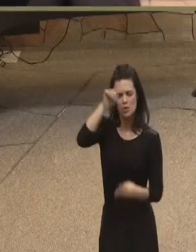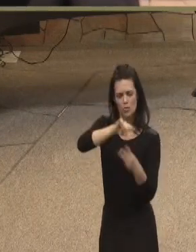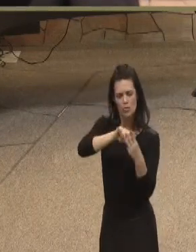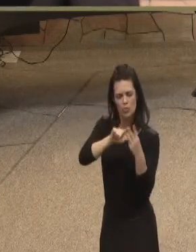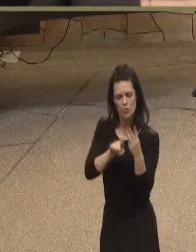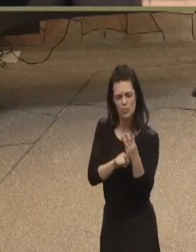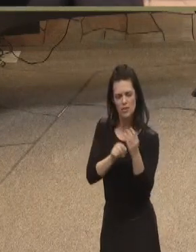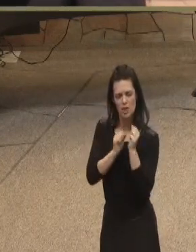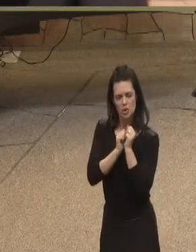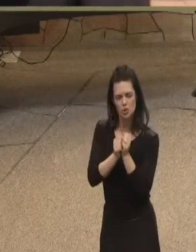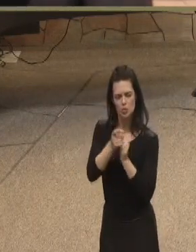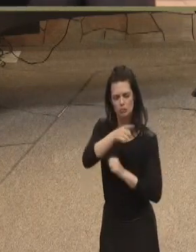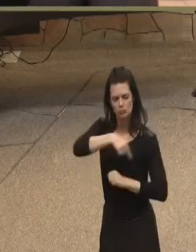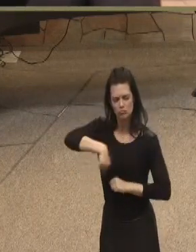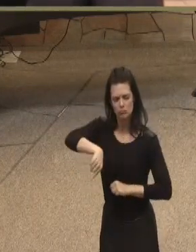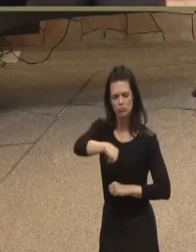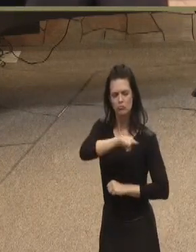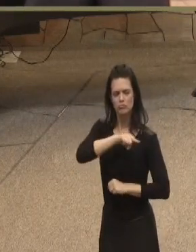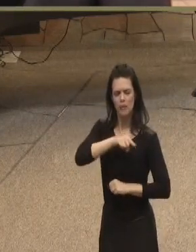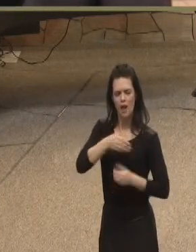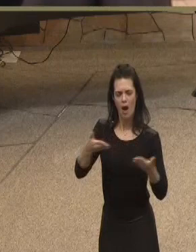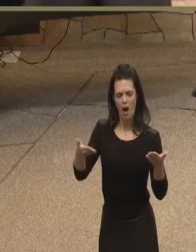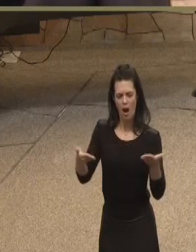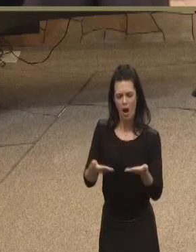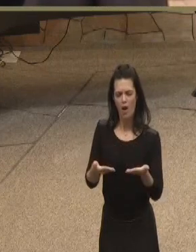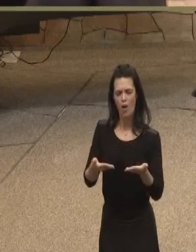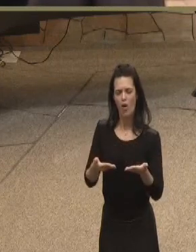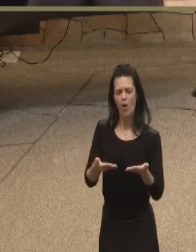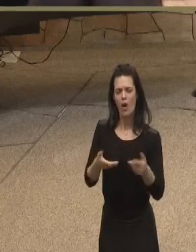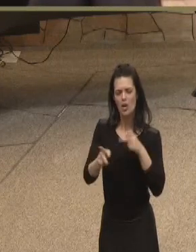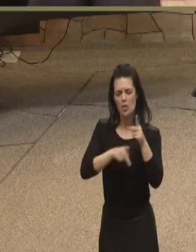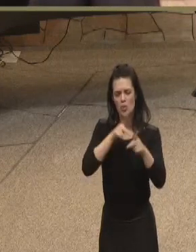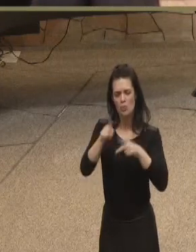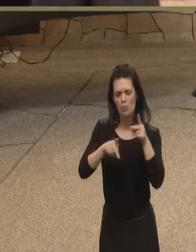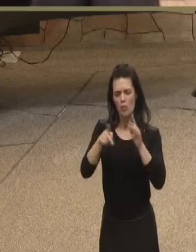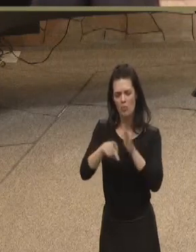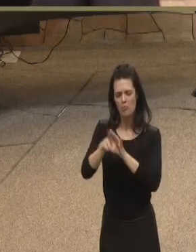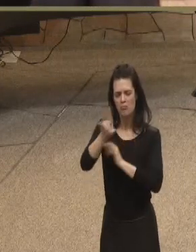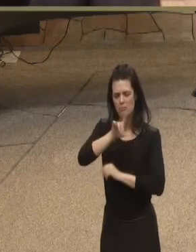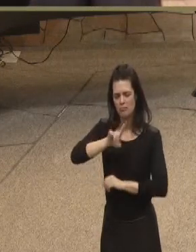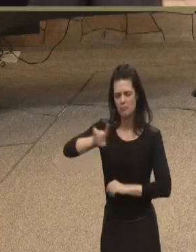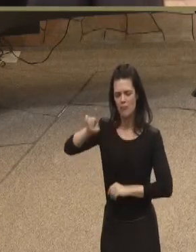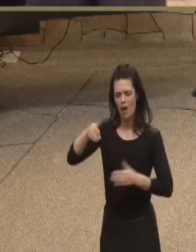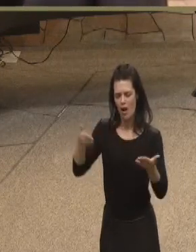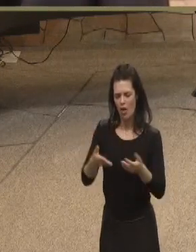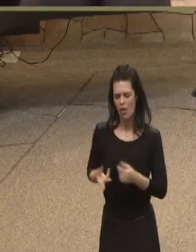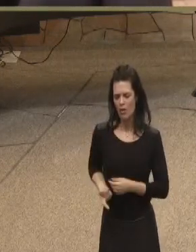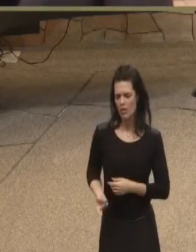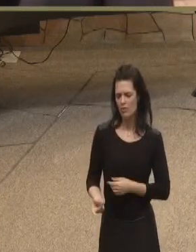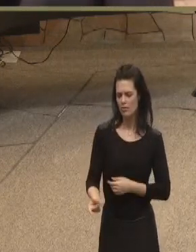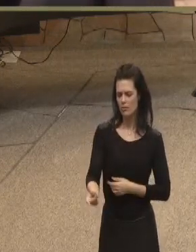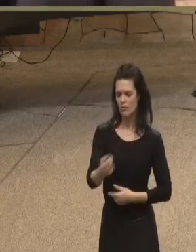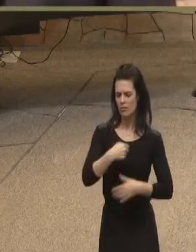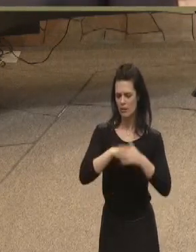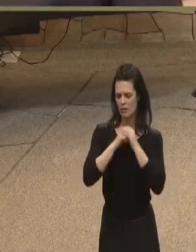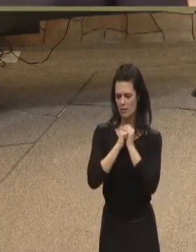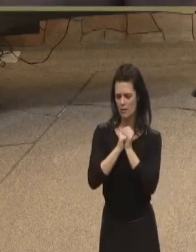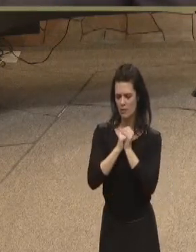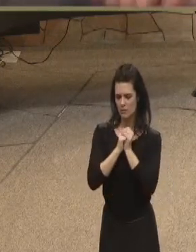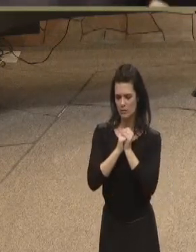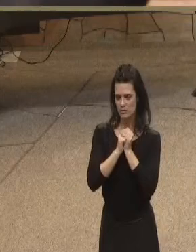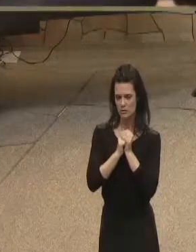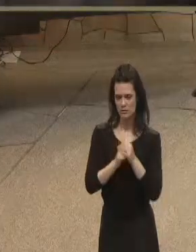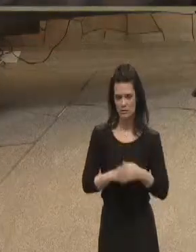conosco e com todo o povo de Deus espalhado pela face da terra, desde agora e para todo sempre. Amém.